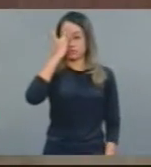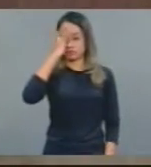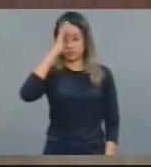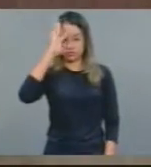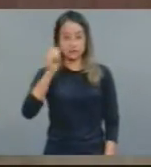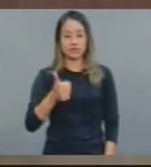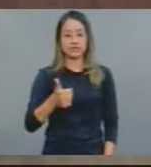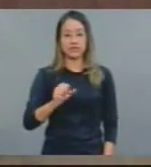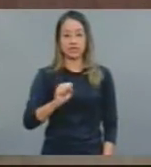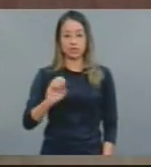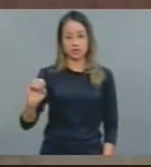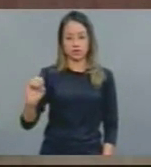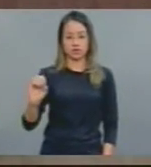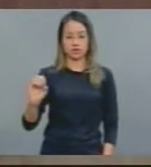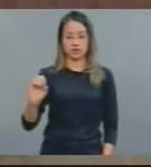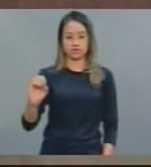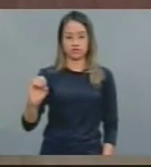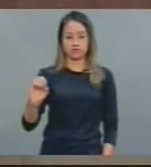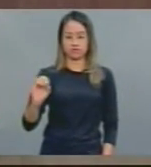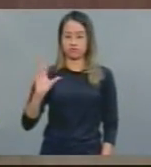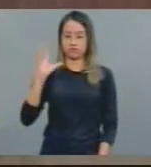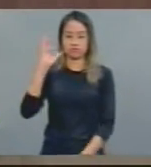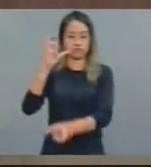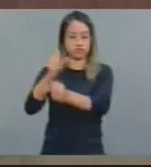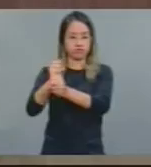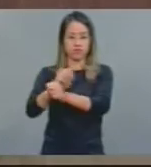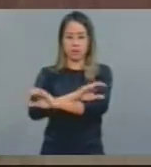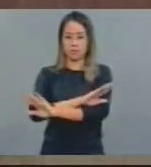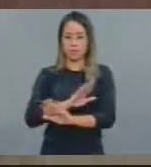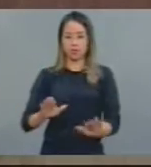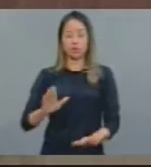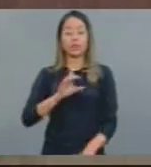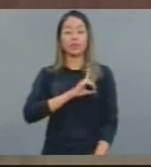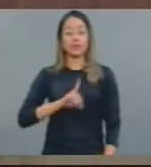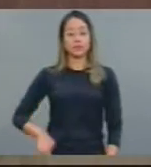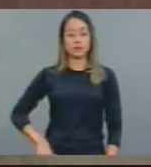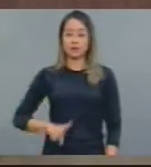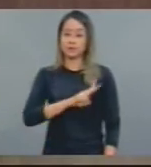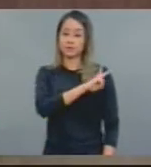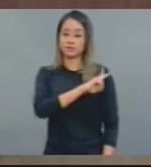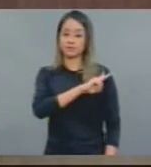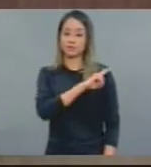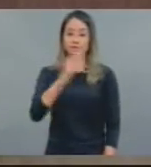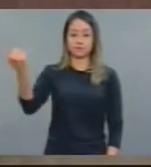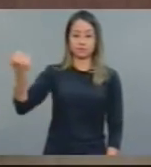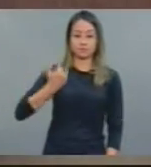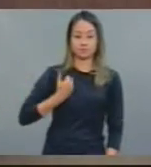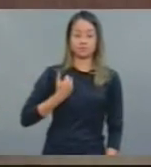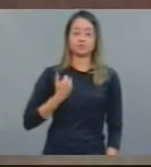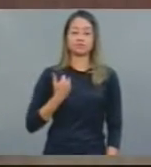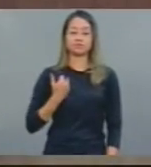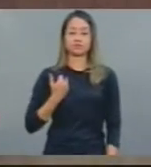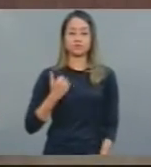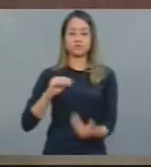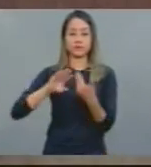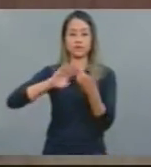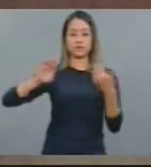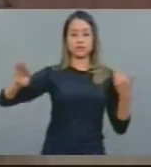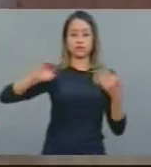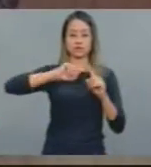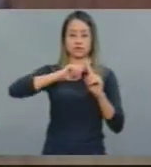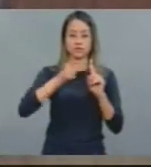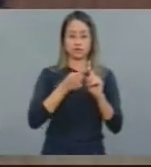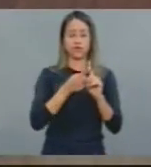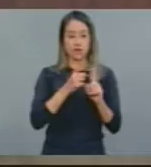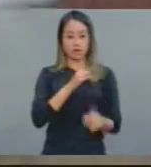Nós aprovamos aqui, o deputado Capitão Wagner, inclusive, me alertava sobre isso, a licença maternidade, a deputada, de 180 dias.